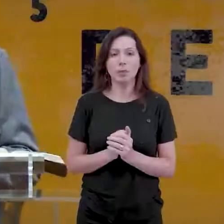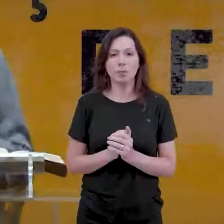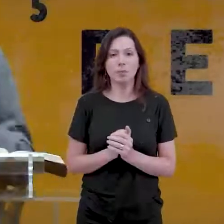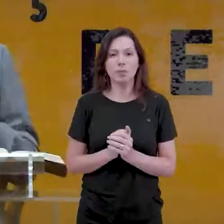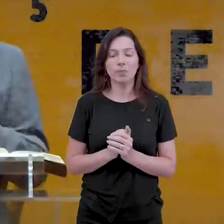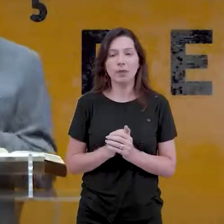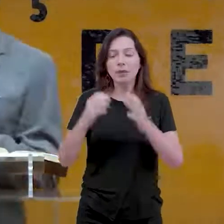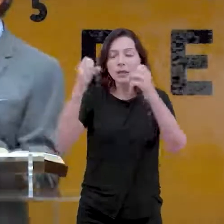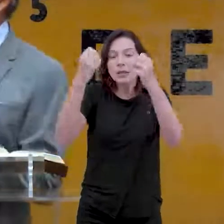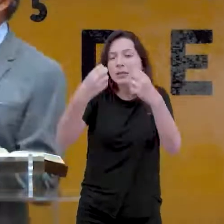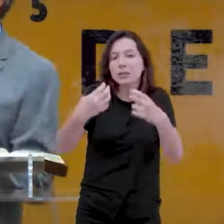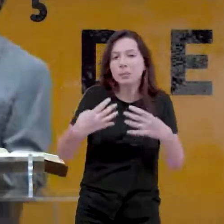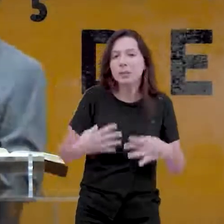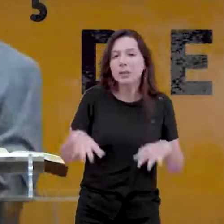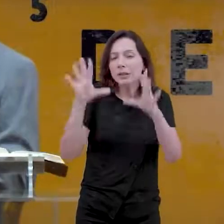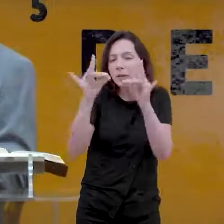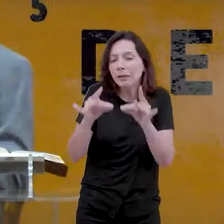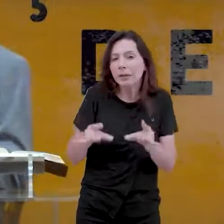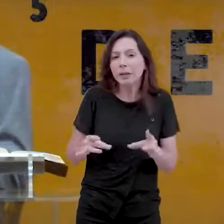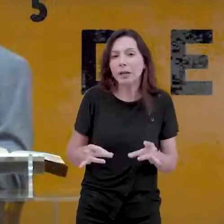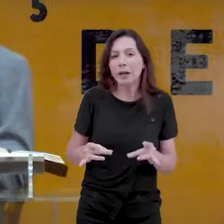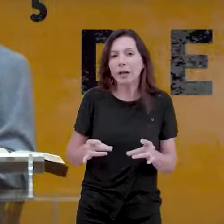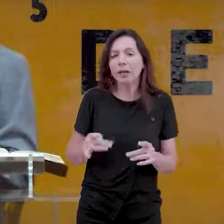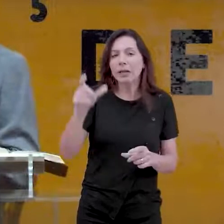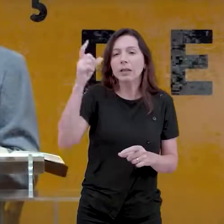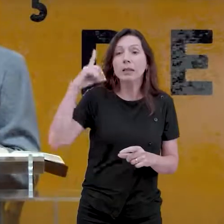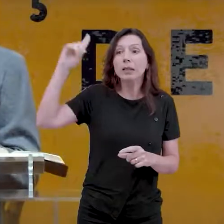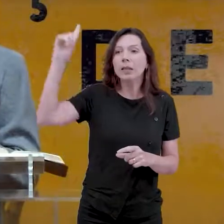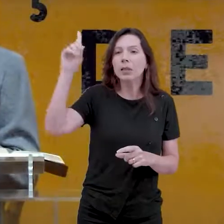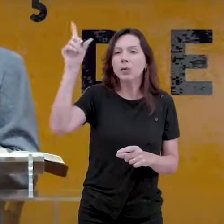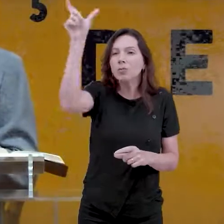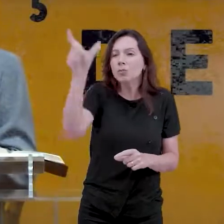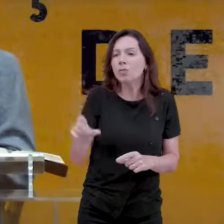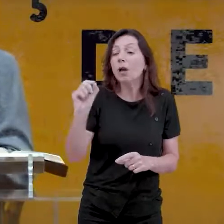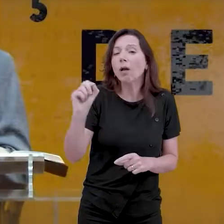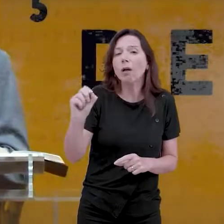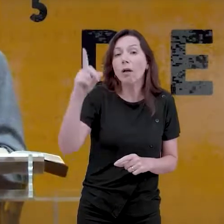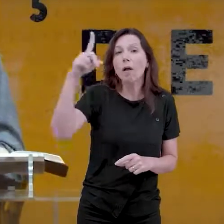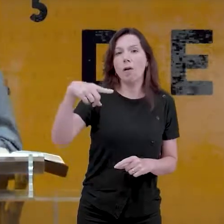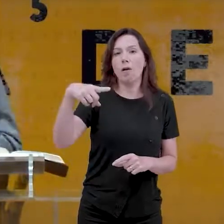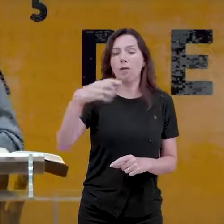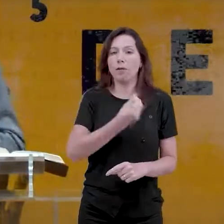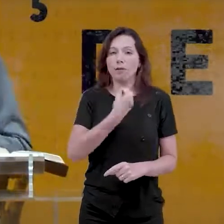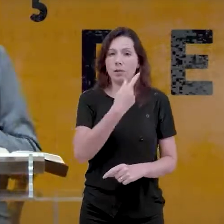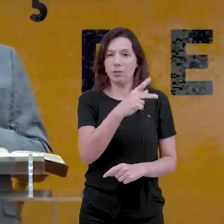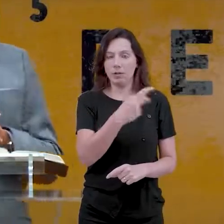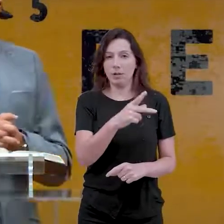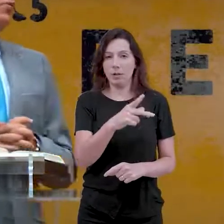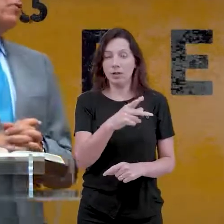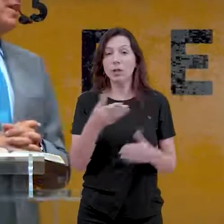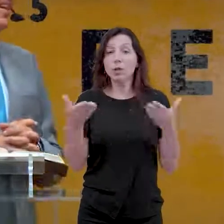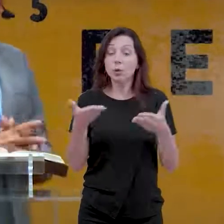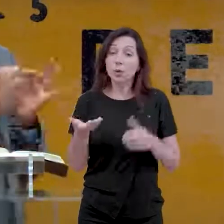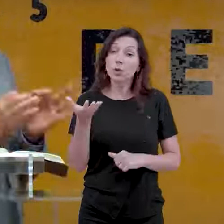ele descrevendo quem é Deus para ele. E eu queria hoje, de forma sucinta, tratar deste momentoso